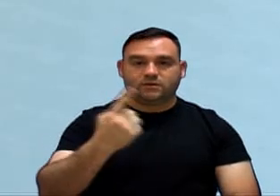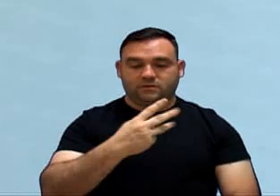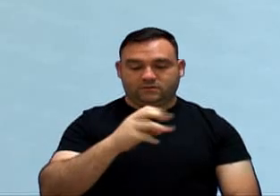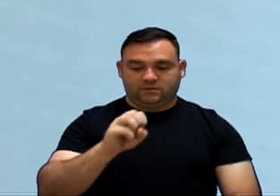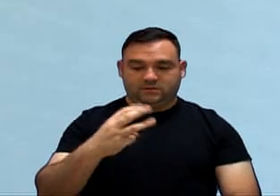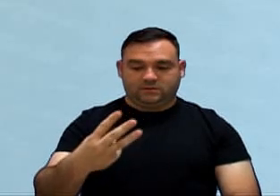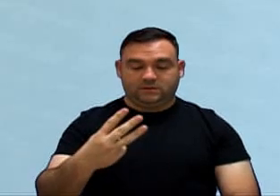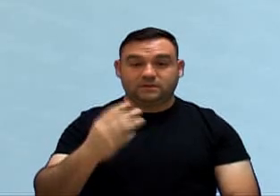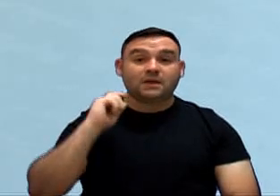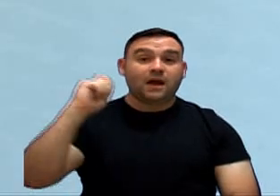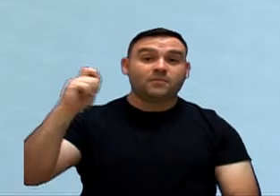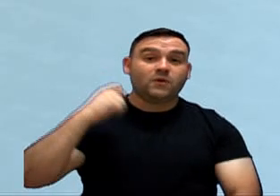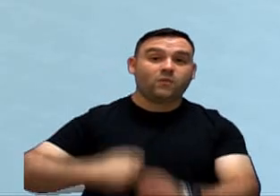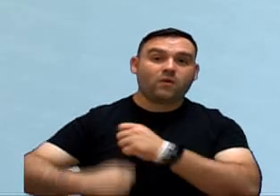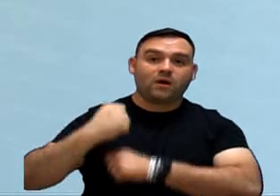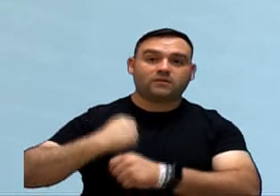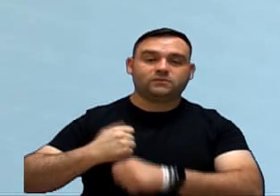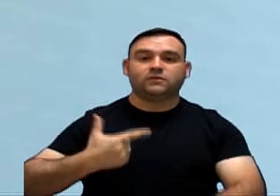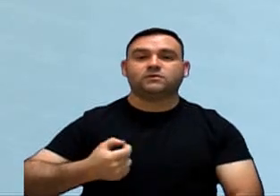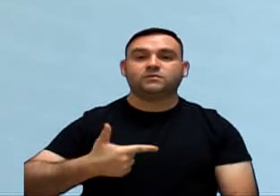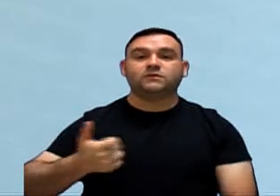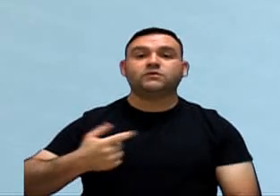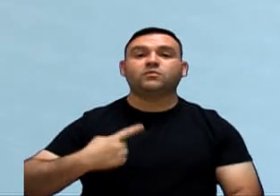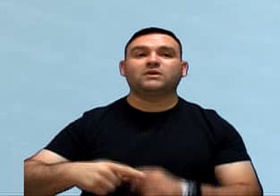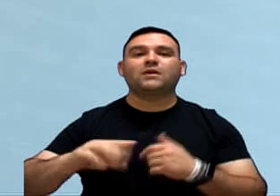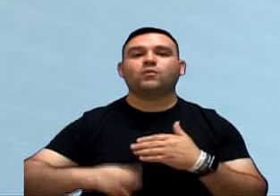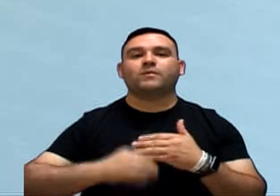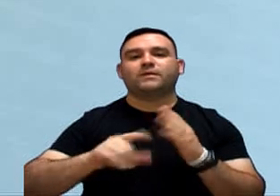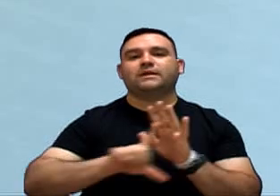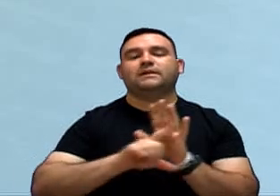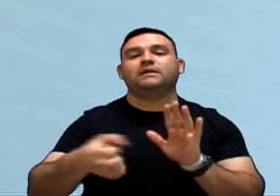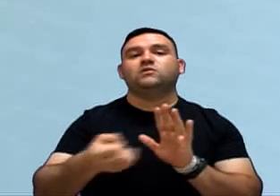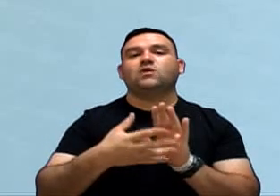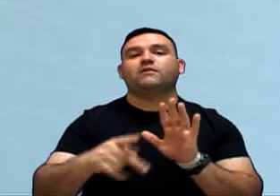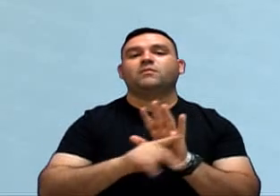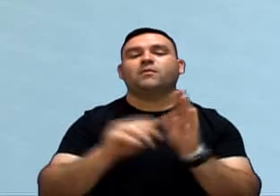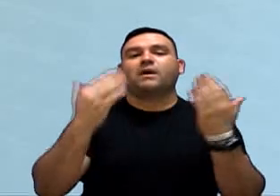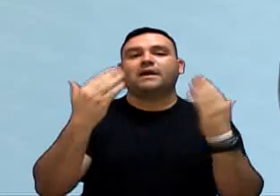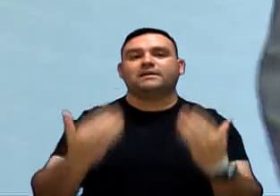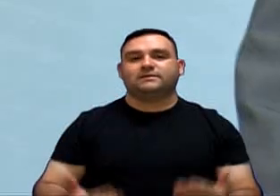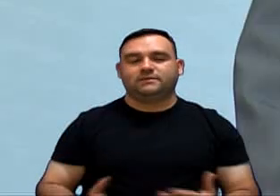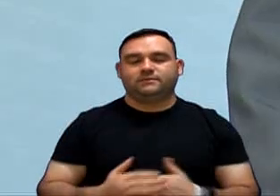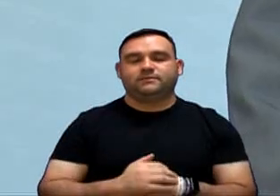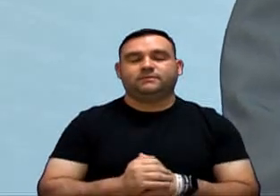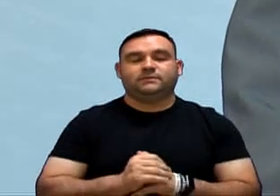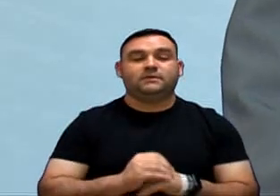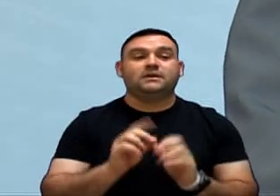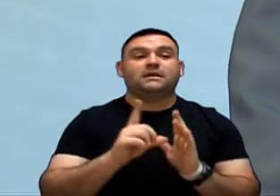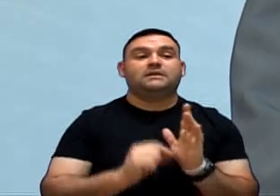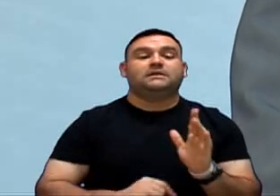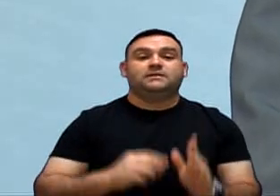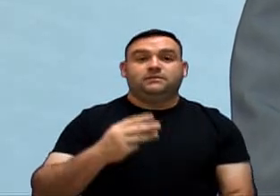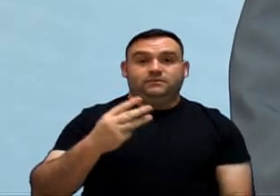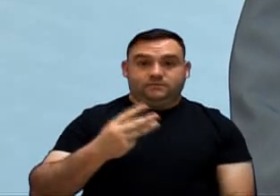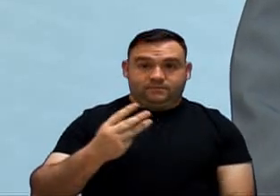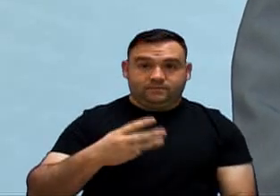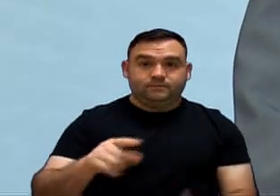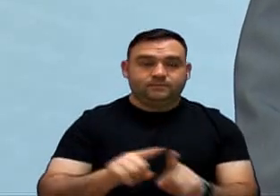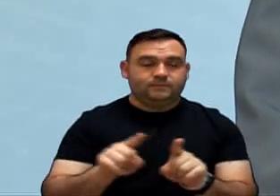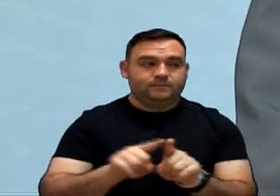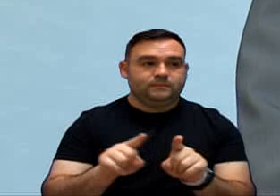14.133, de abril de 2021, que complementa essa lei, nova Lei de Licitações. No artigo 3º